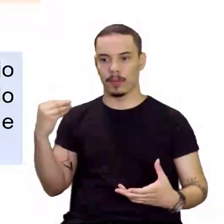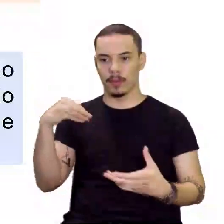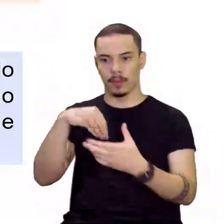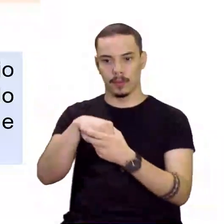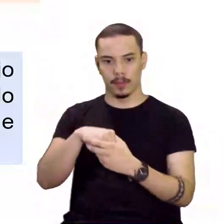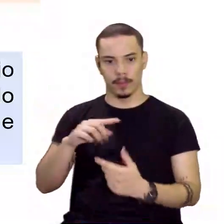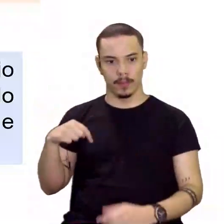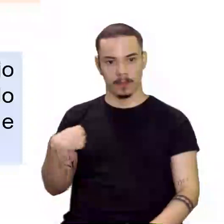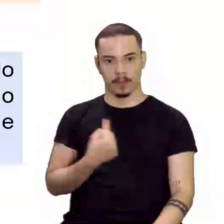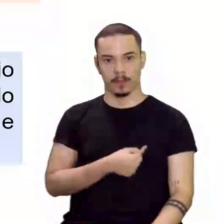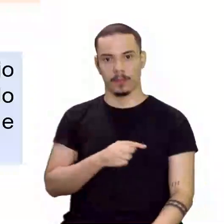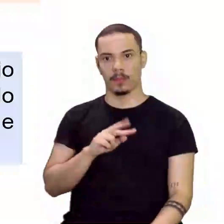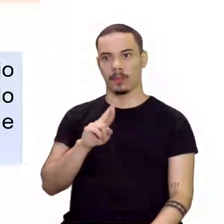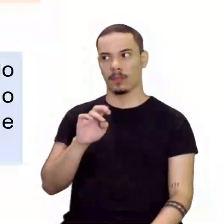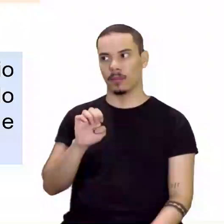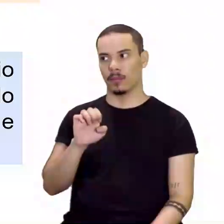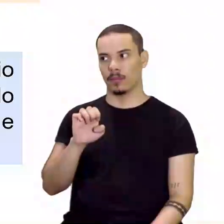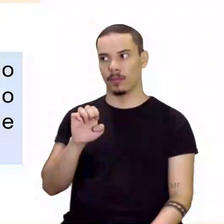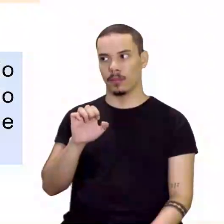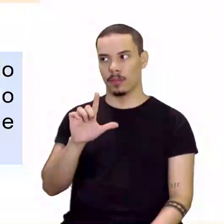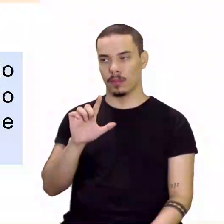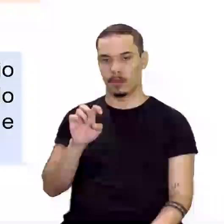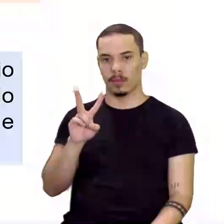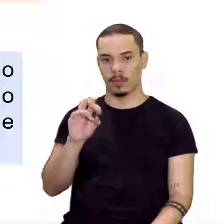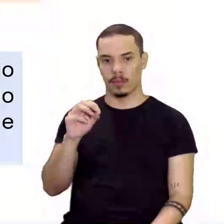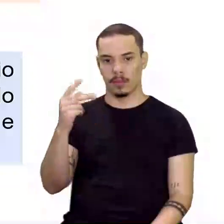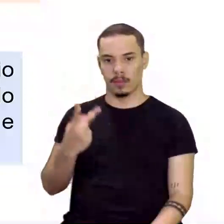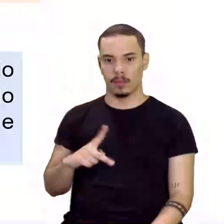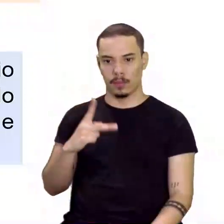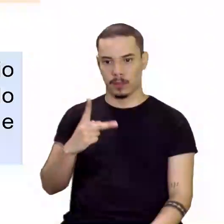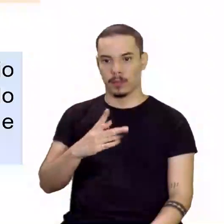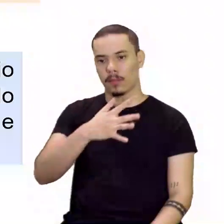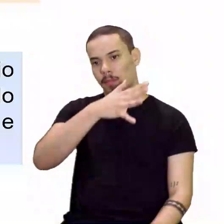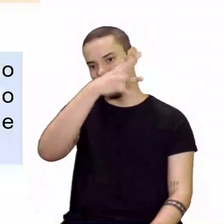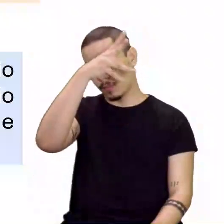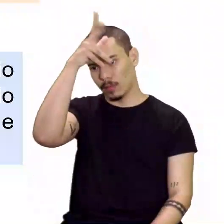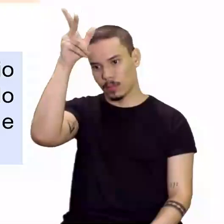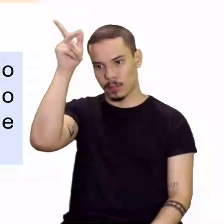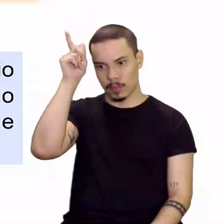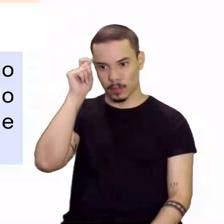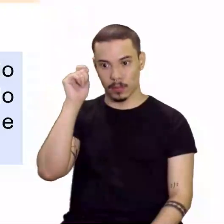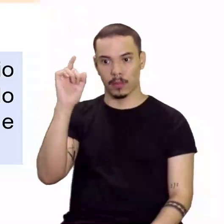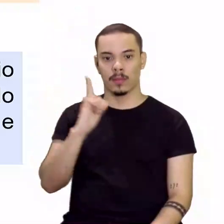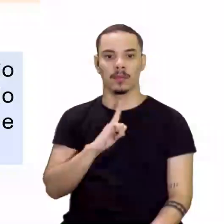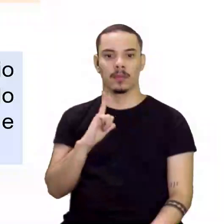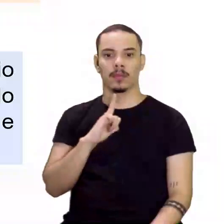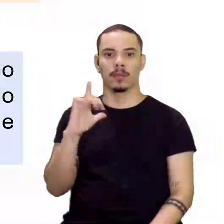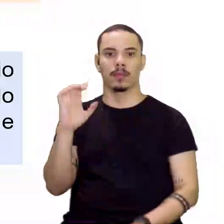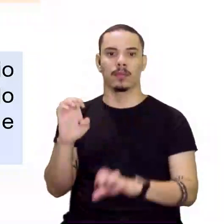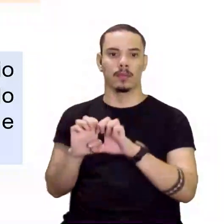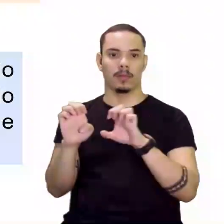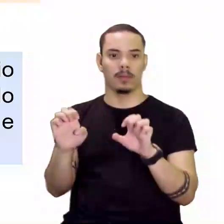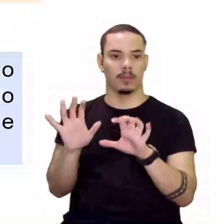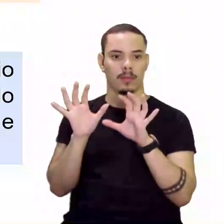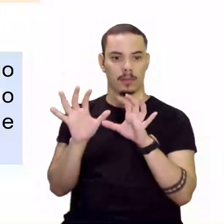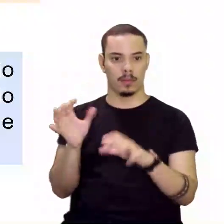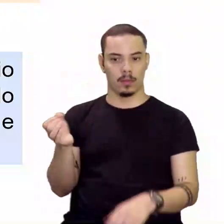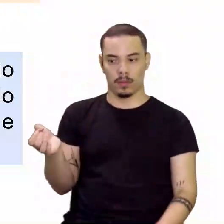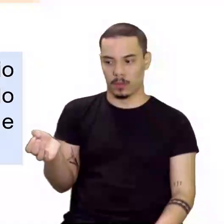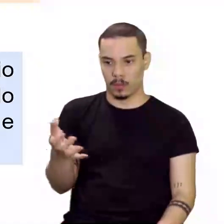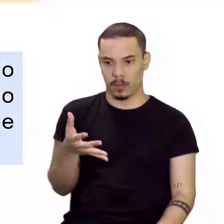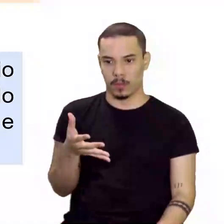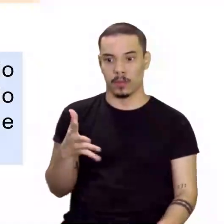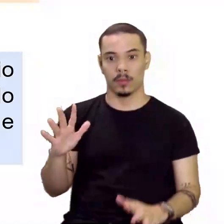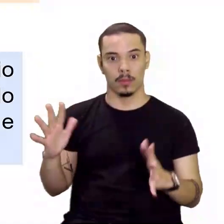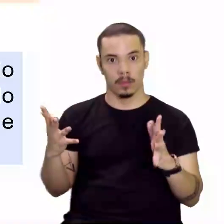nosso relevo, só aqui na Amazônia é que nós vamos ter uma estrutura mais recente. A maior